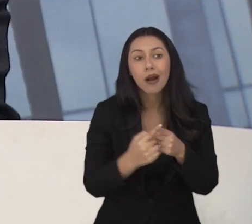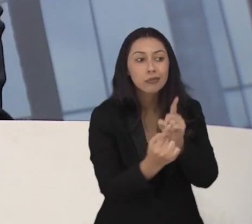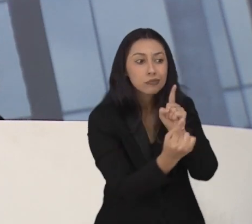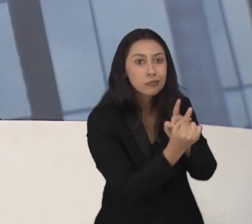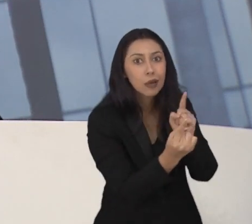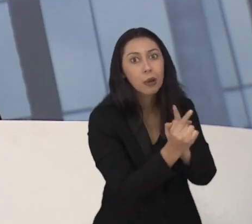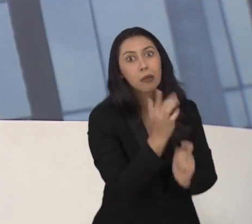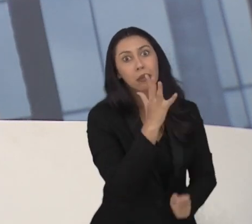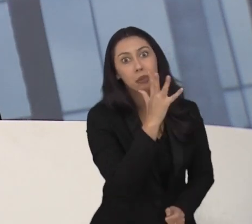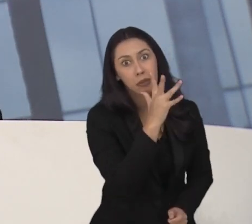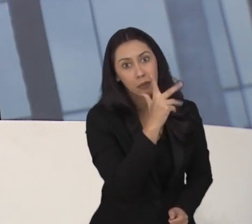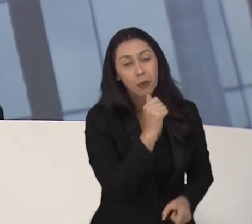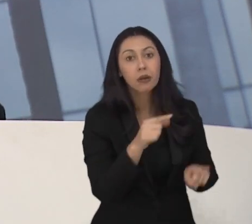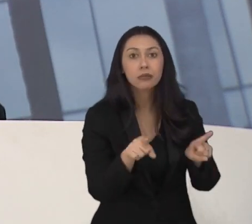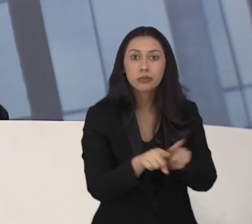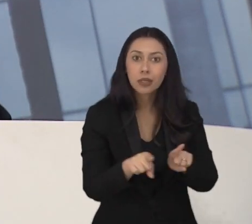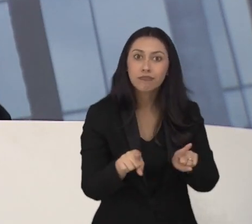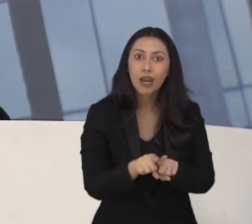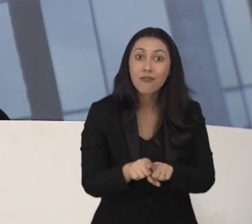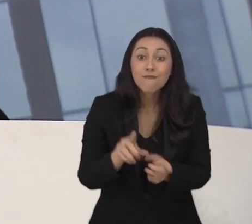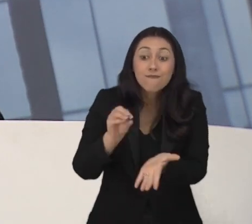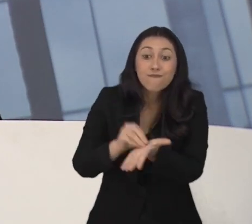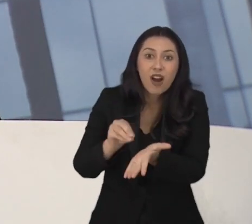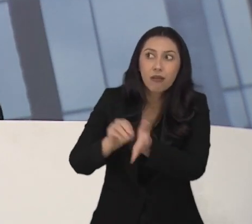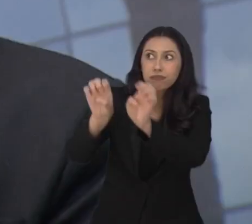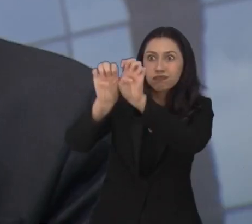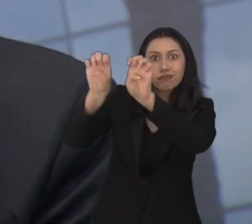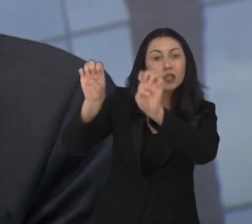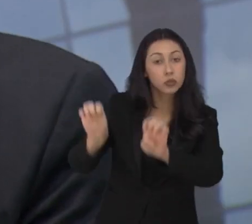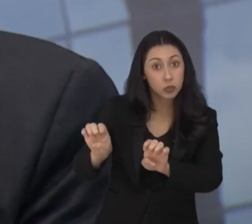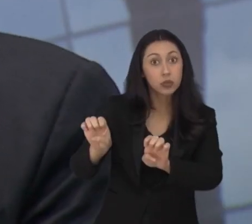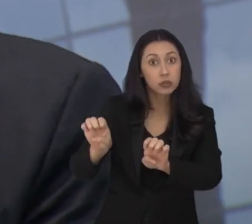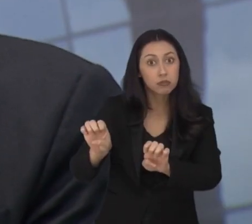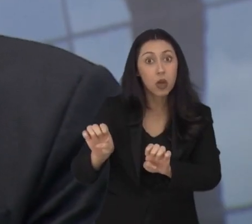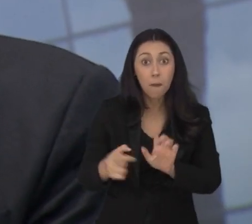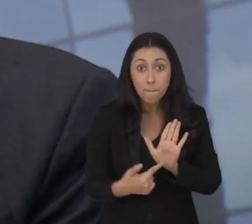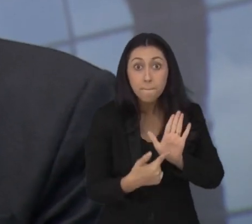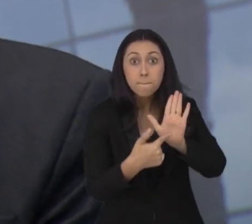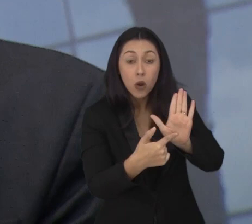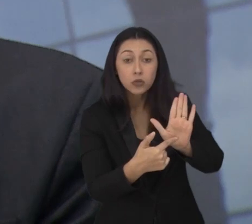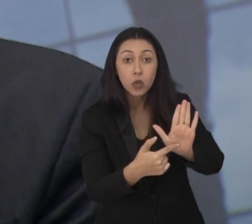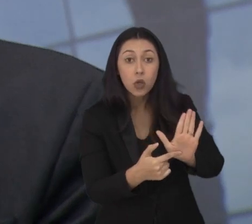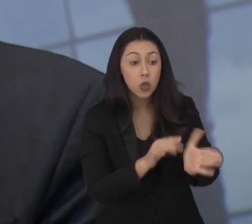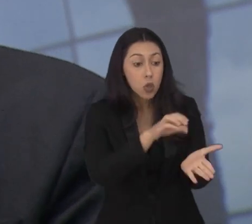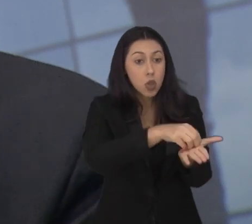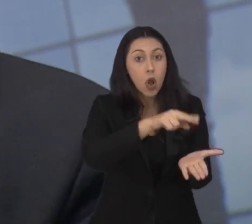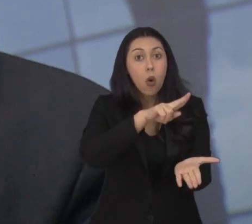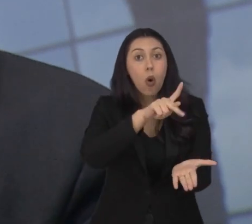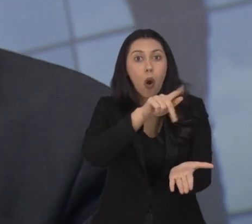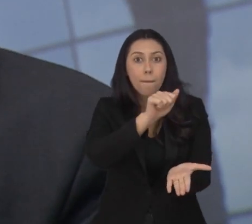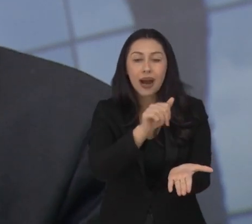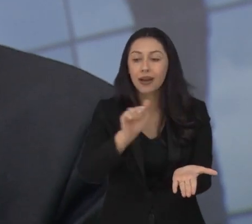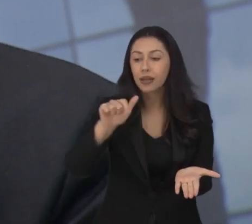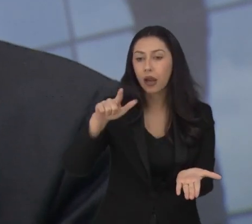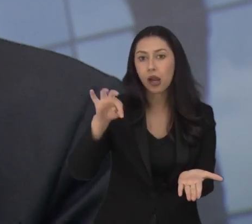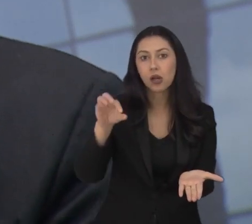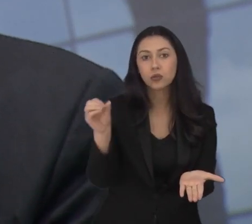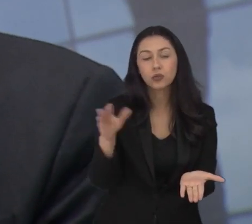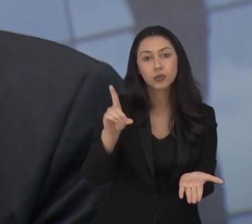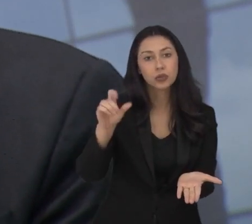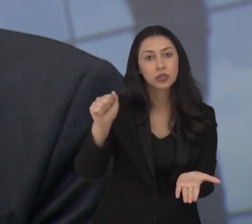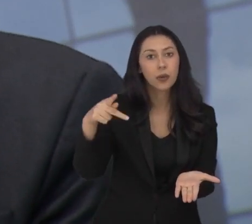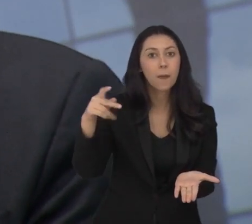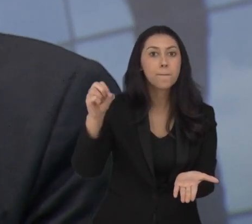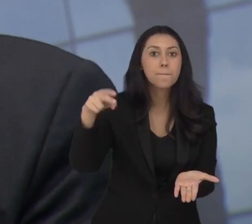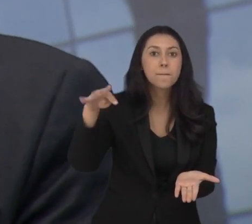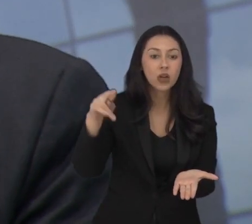de atendimento, além de questões de infraestrutura. Um exemplo citado foi a UPA do Alto da Ponte, que, de acordo com Roberto